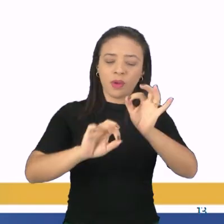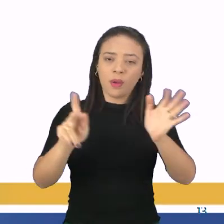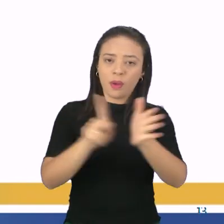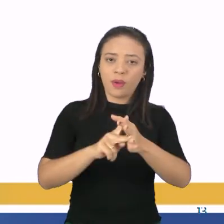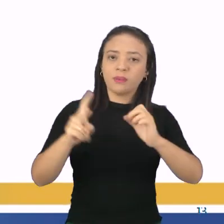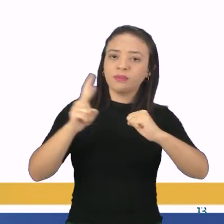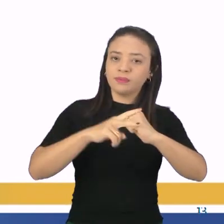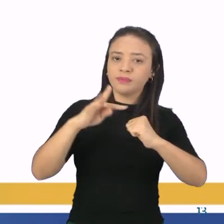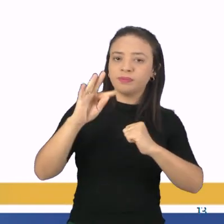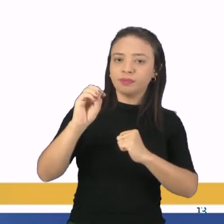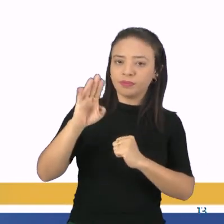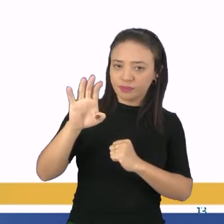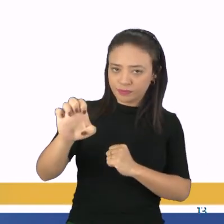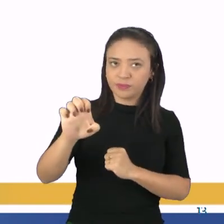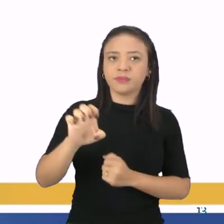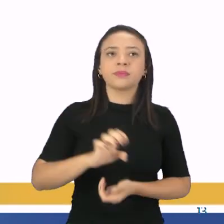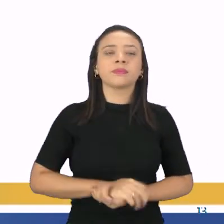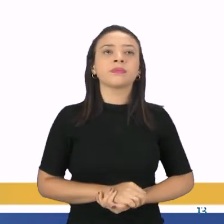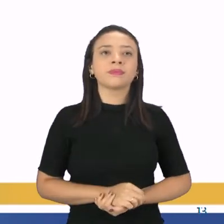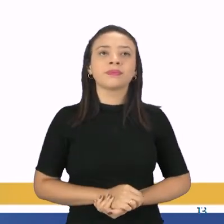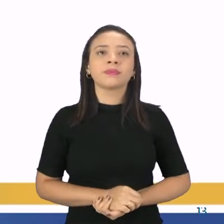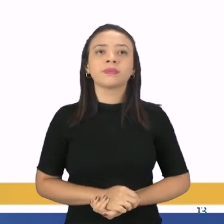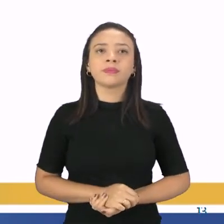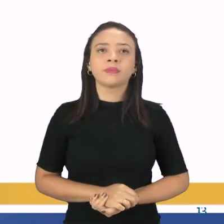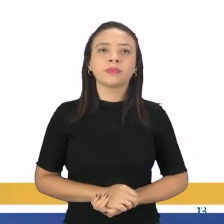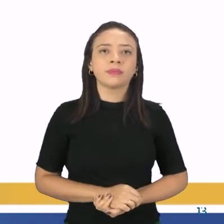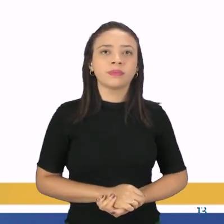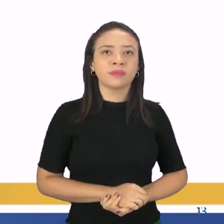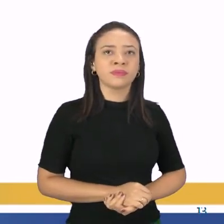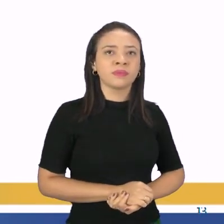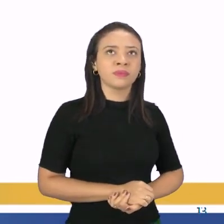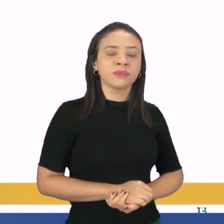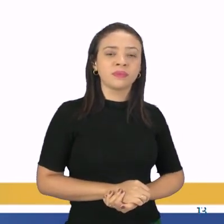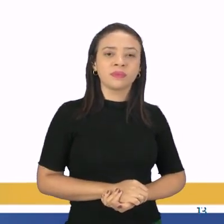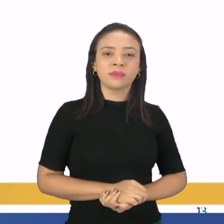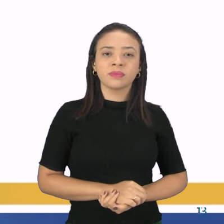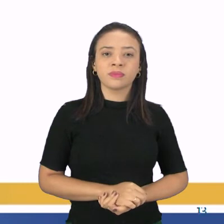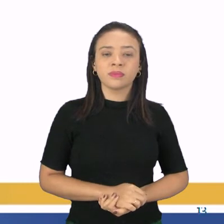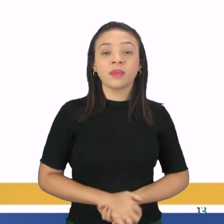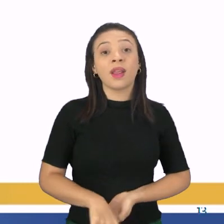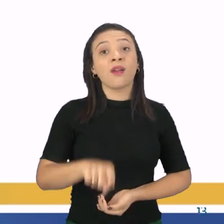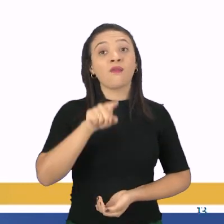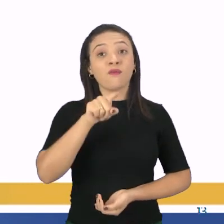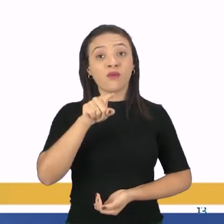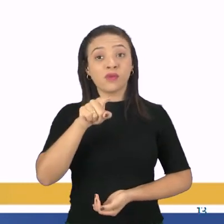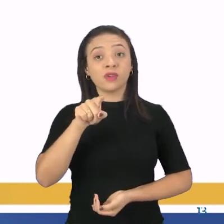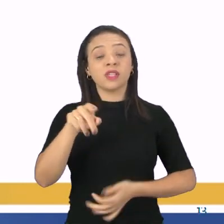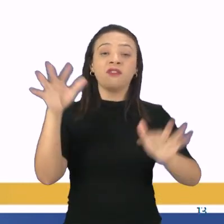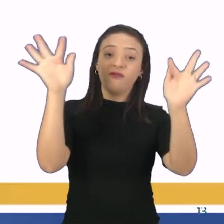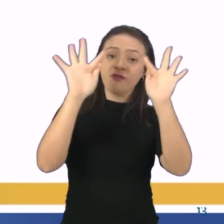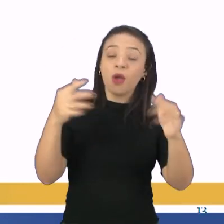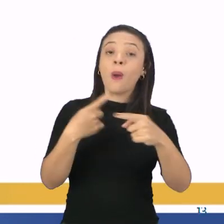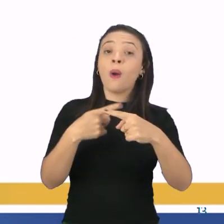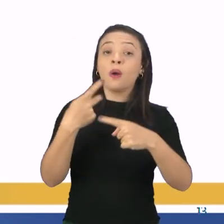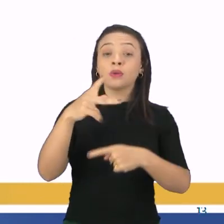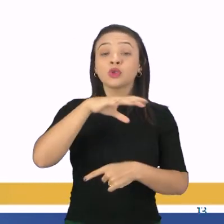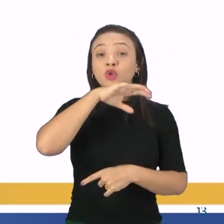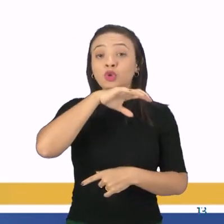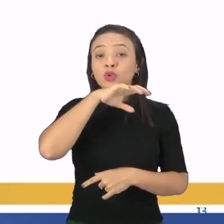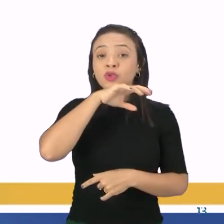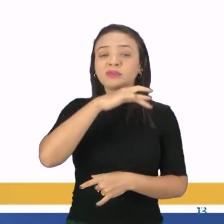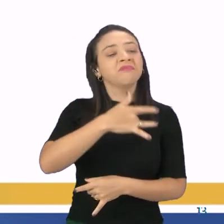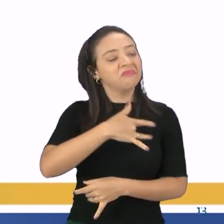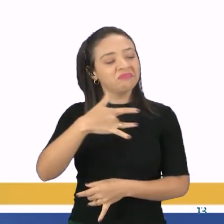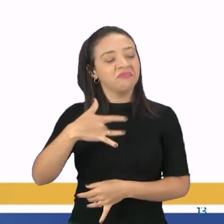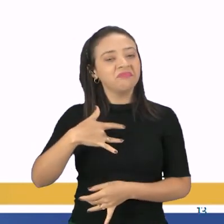be. Então vai ficar you are happy because your pet is healthy. Você está feliz porque o seu bichinho